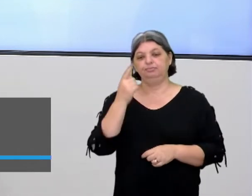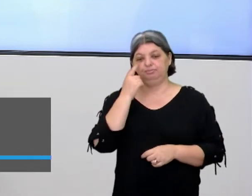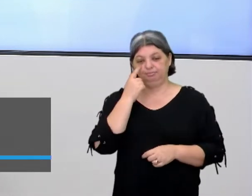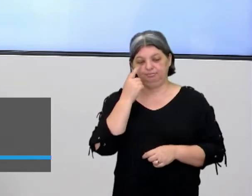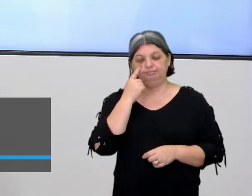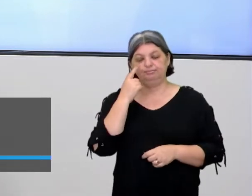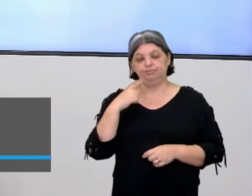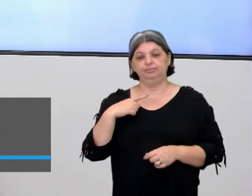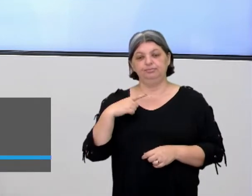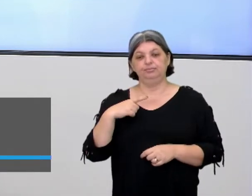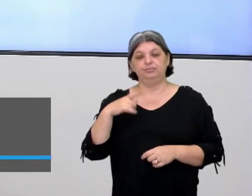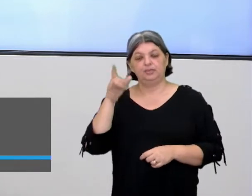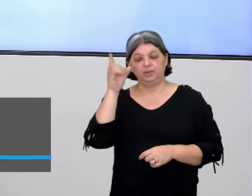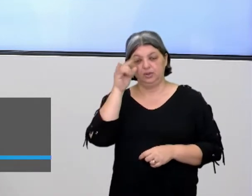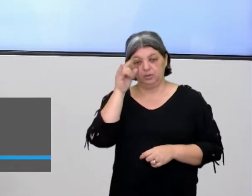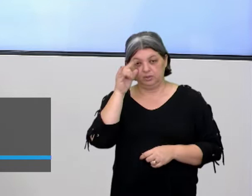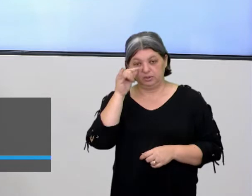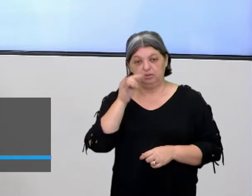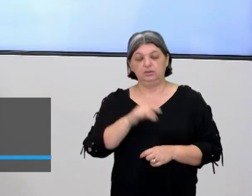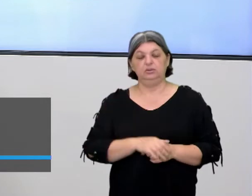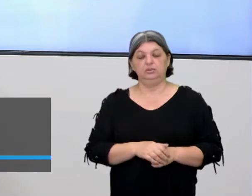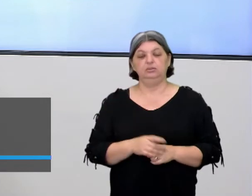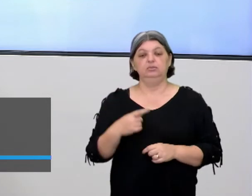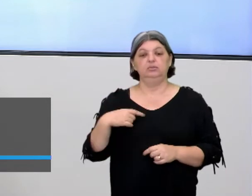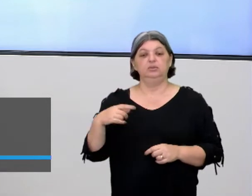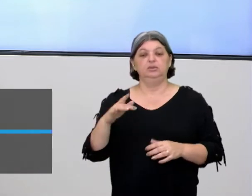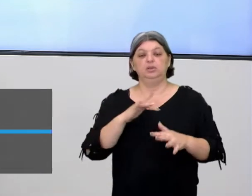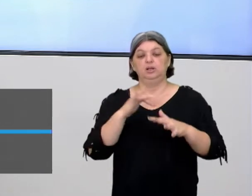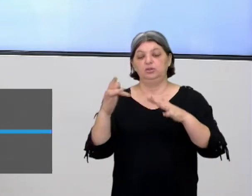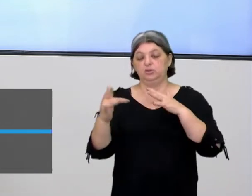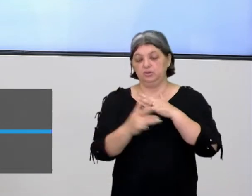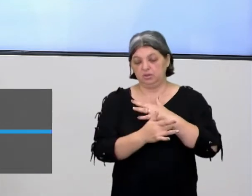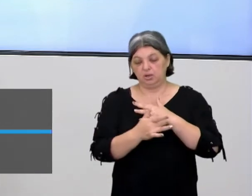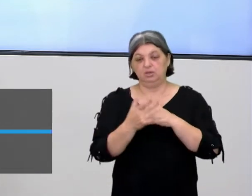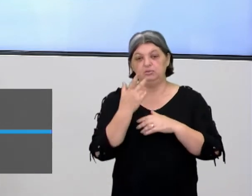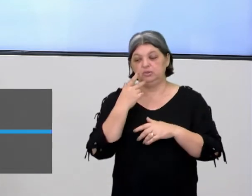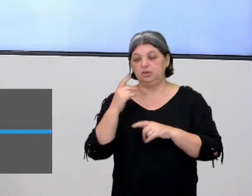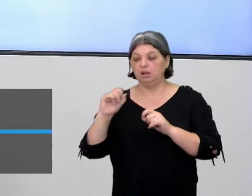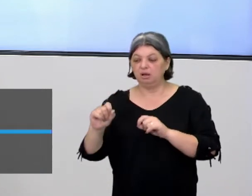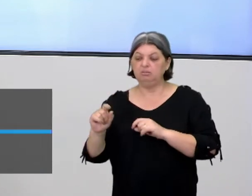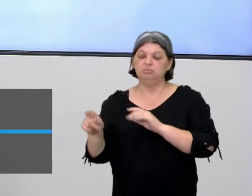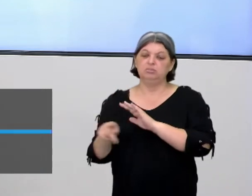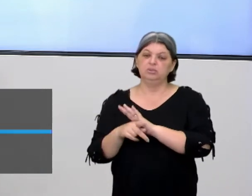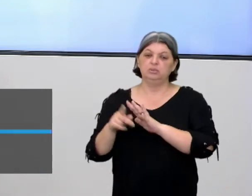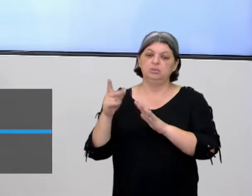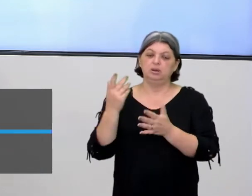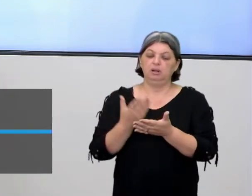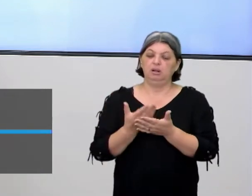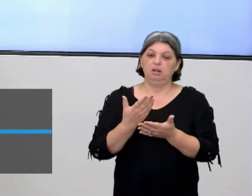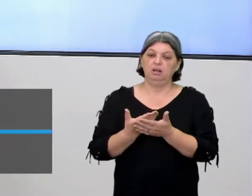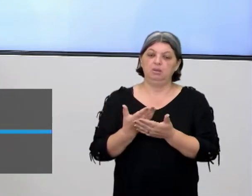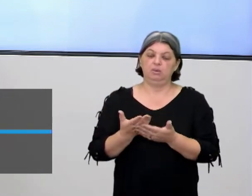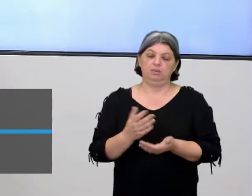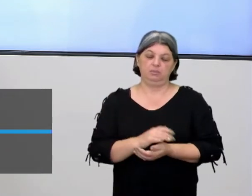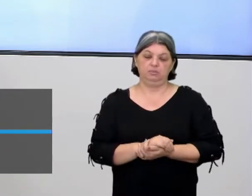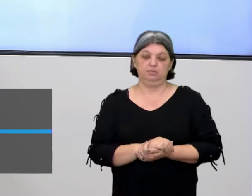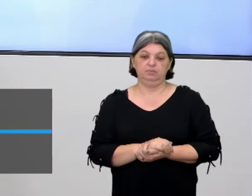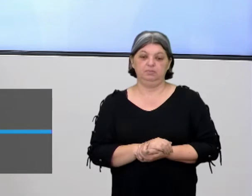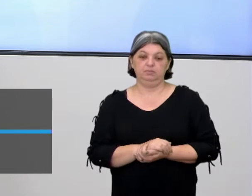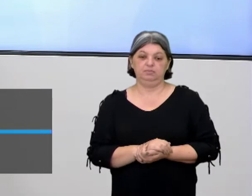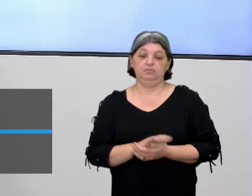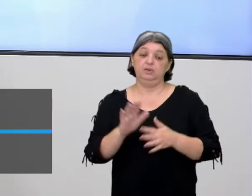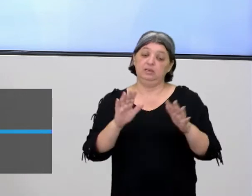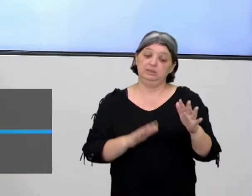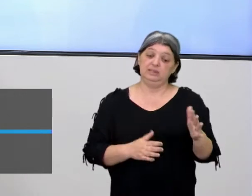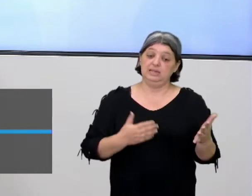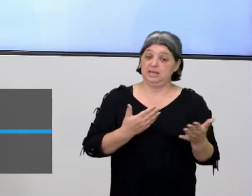e a gente, através das redes sociais aí, Osmar, tô devolvendo a aula, dá uma olhada aí e tal, de repente é uma aula